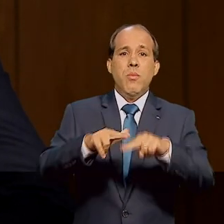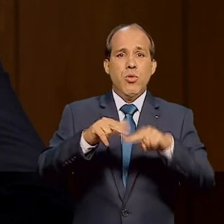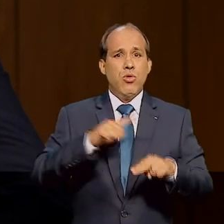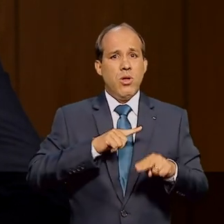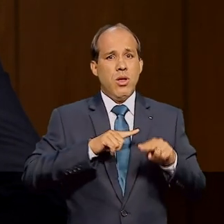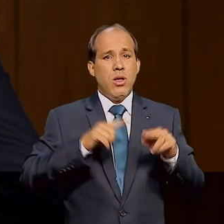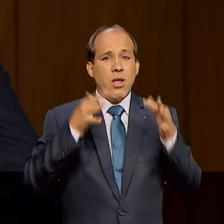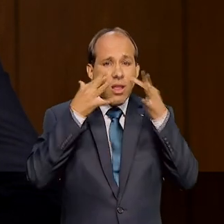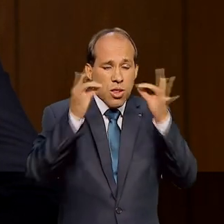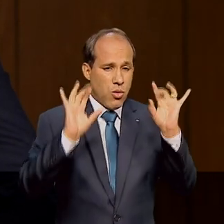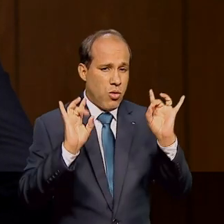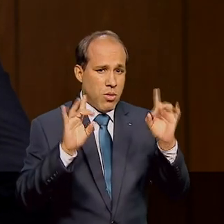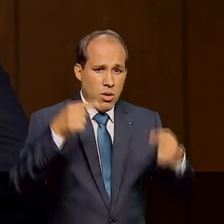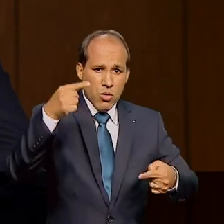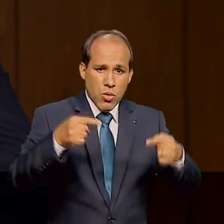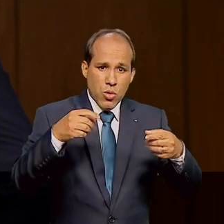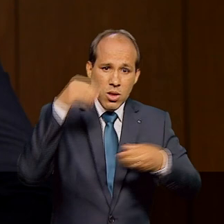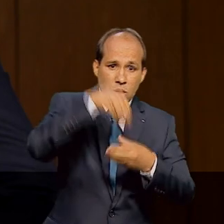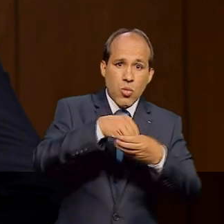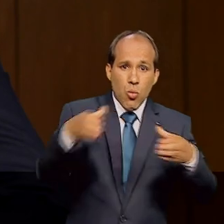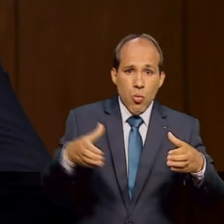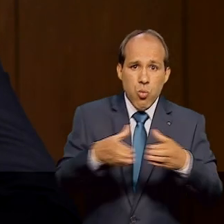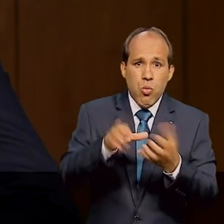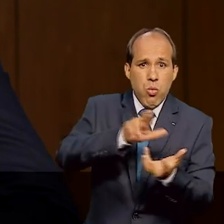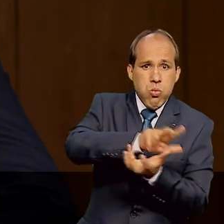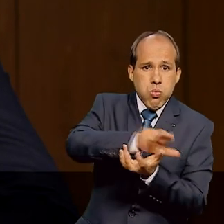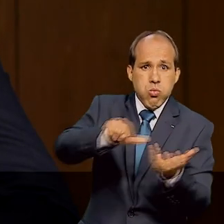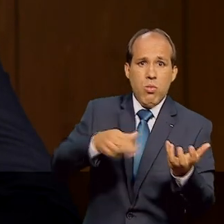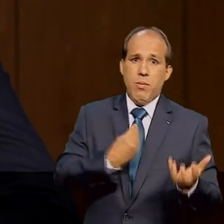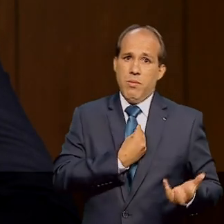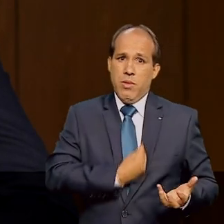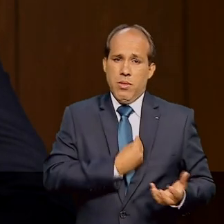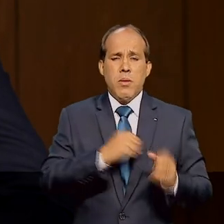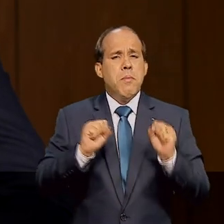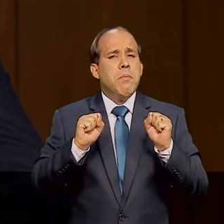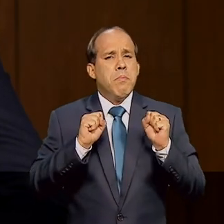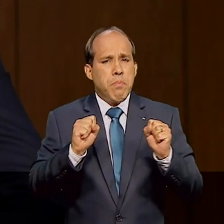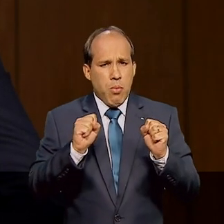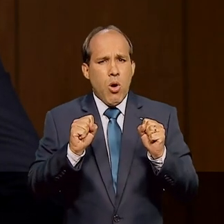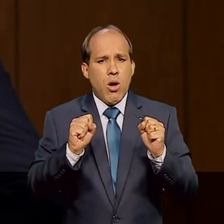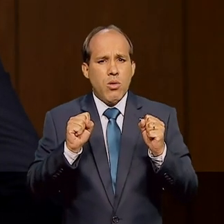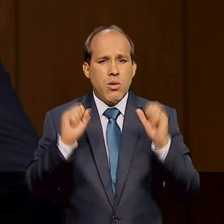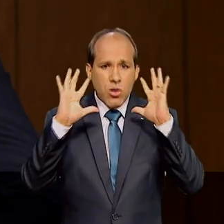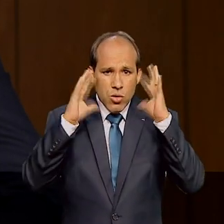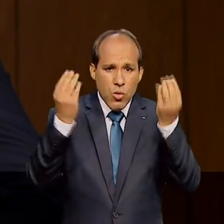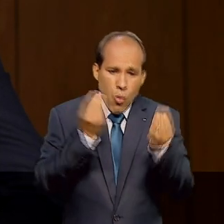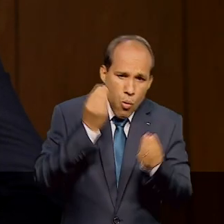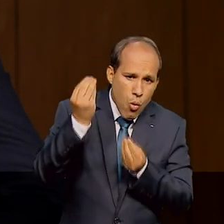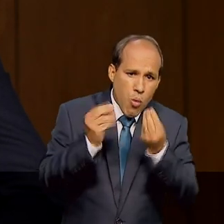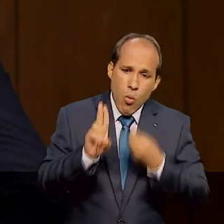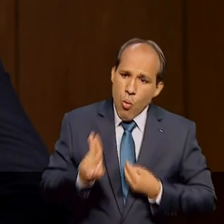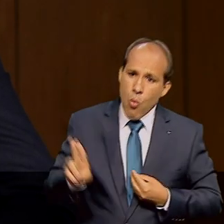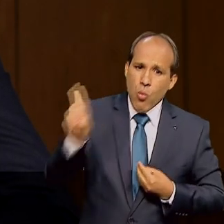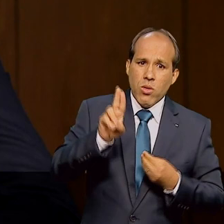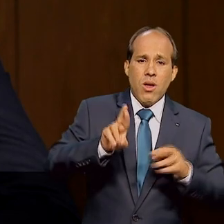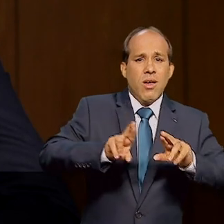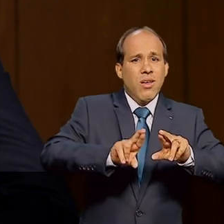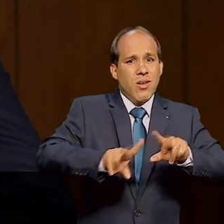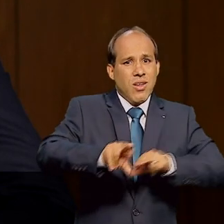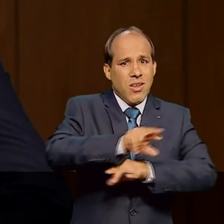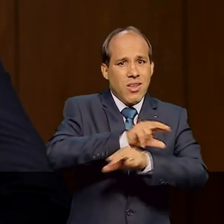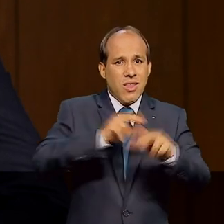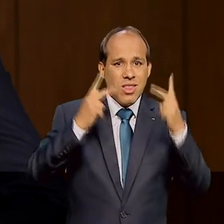assim damos atenção especial às discussões da Cúpula da biodiversidade que poderão determinar o futuro